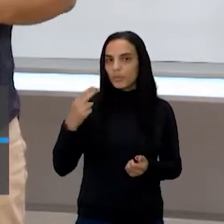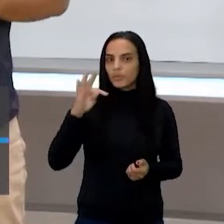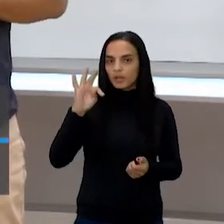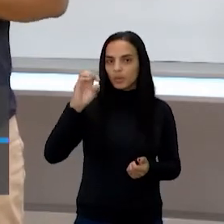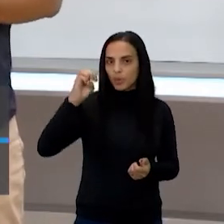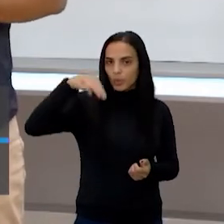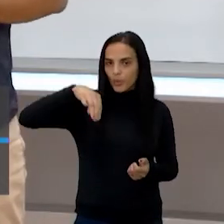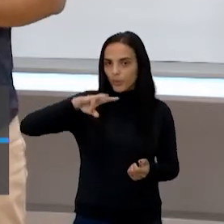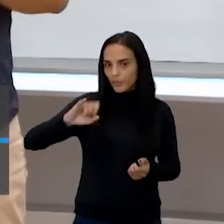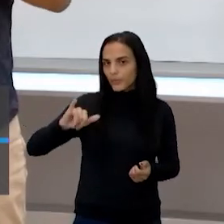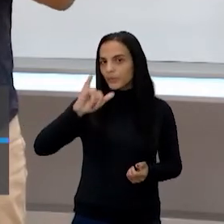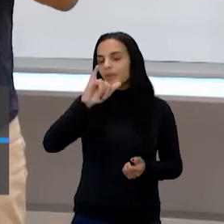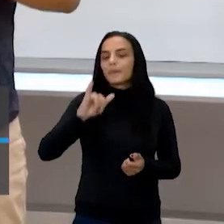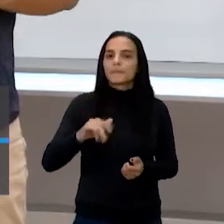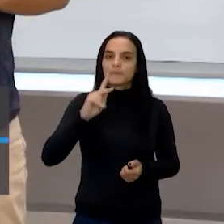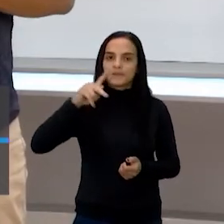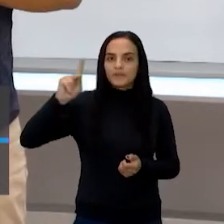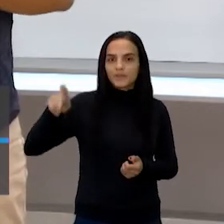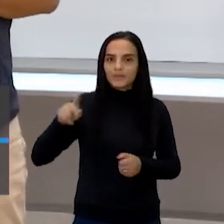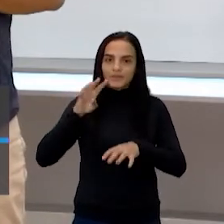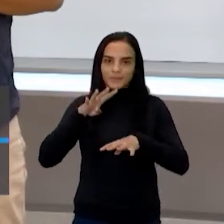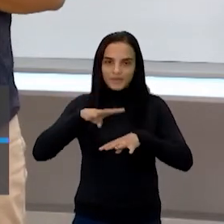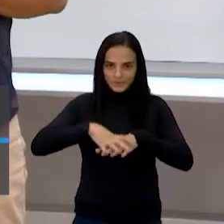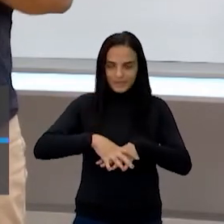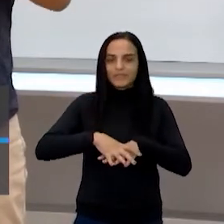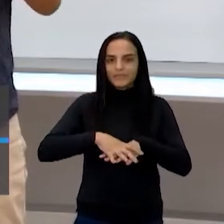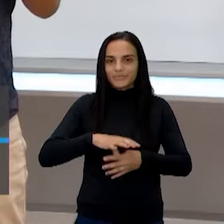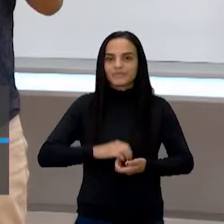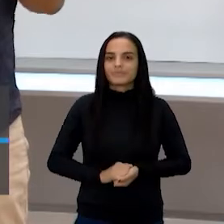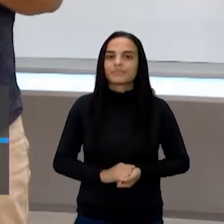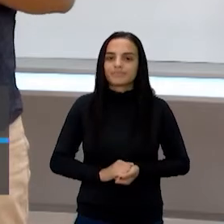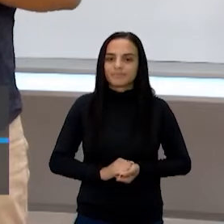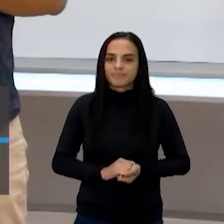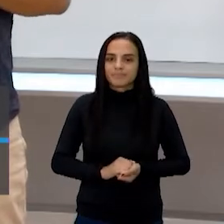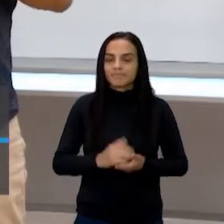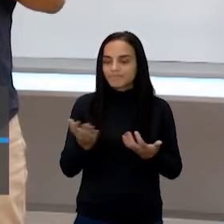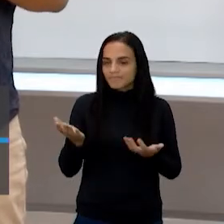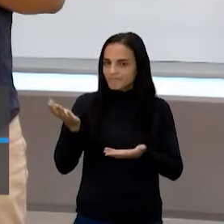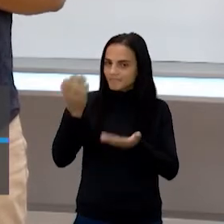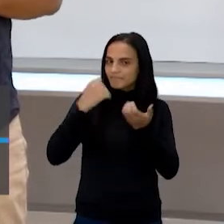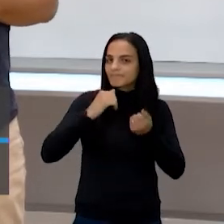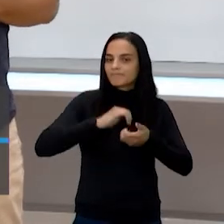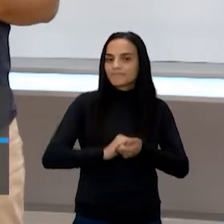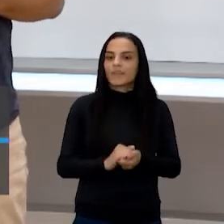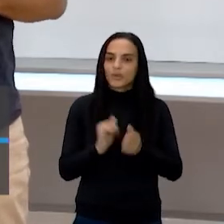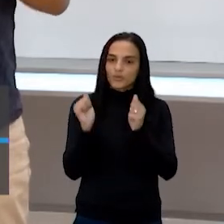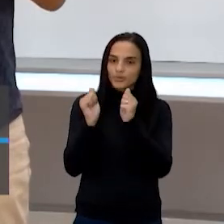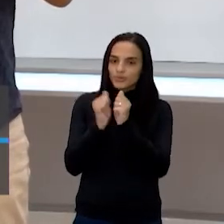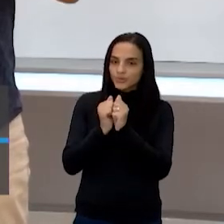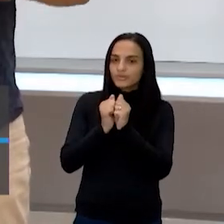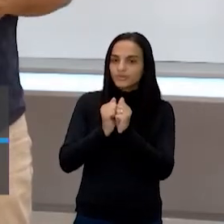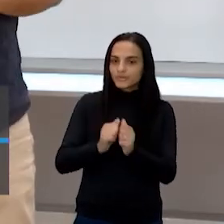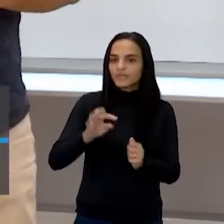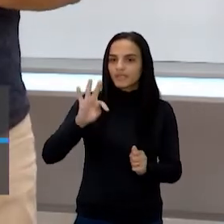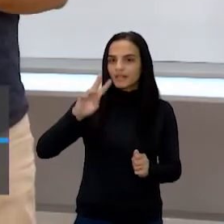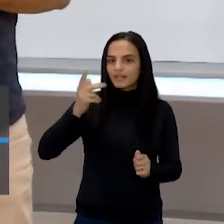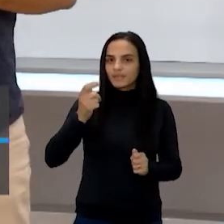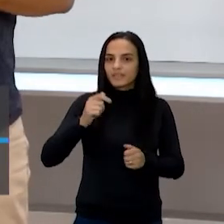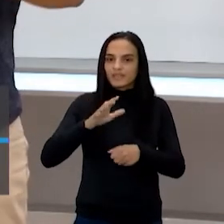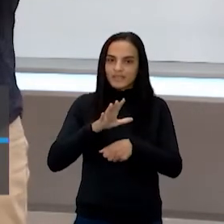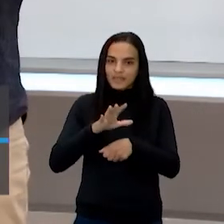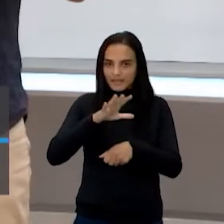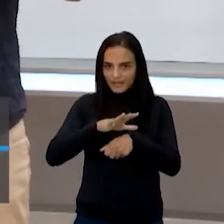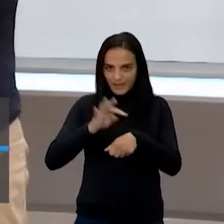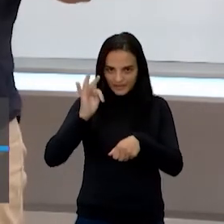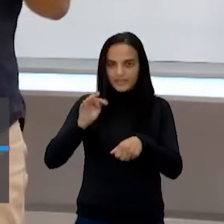hoje nós vamos falar um pouquinho sobre razão e proporção. Para me acompanhar nessa aula, eu estou hoje com a Thalita e em breve estaremos com o Matheus aí